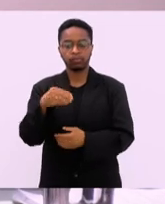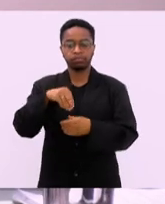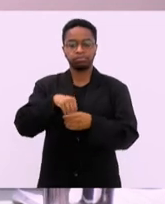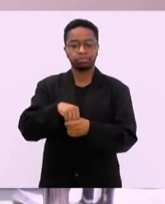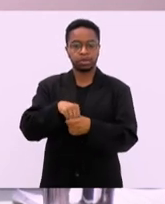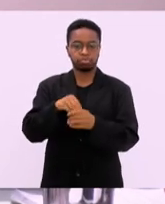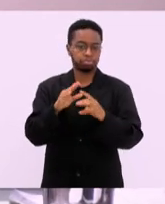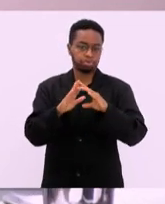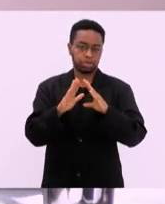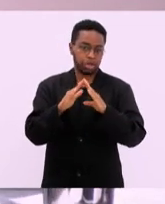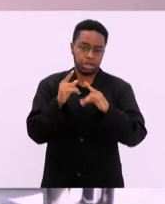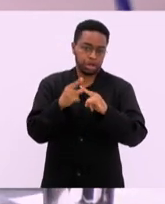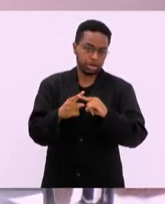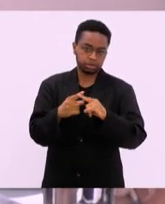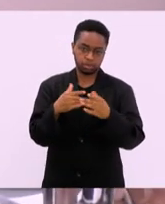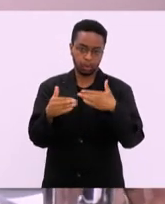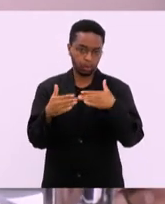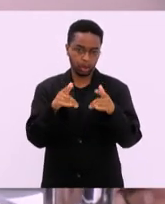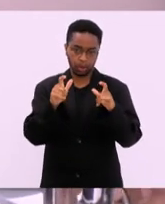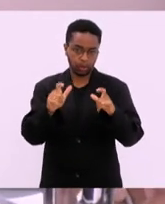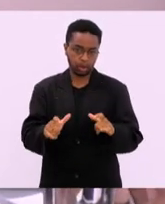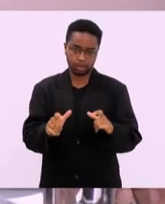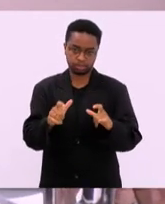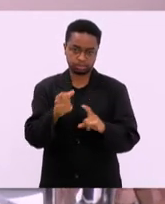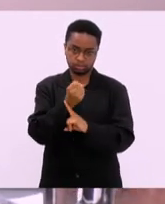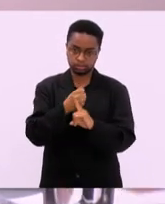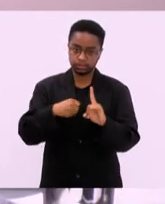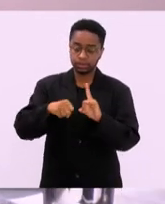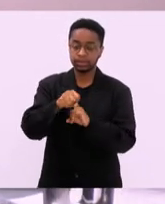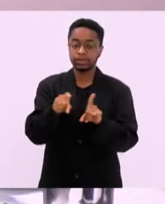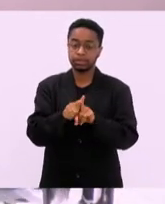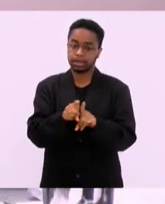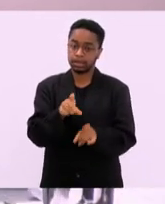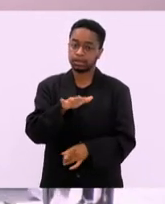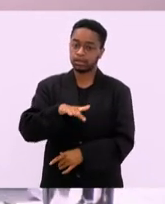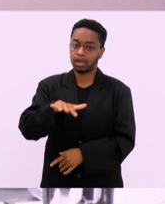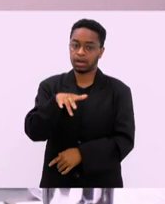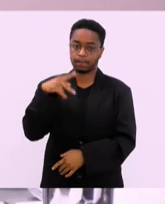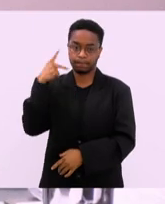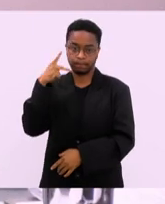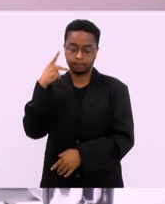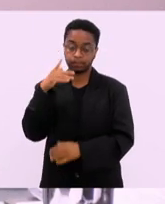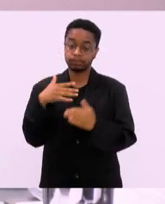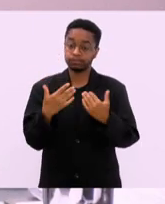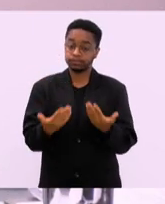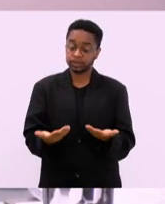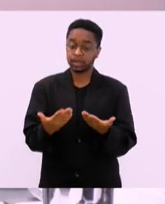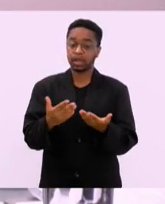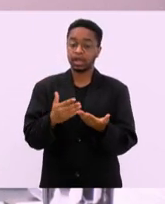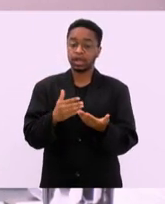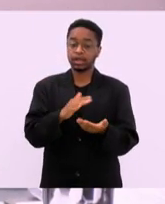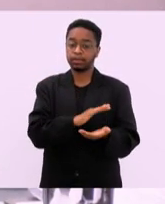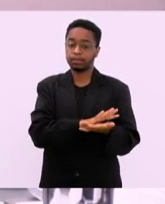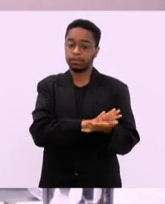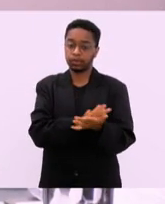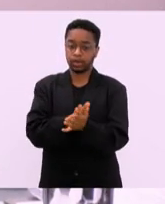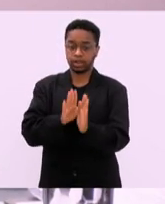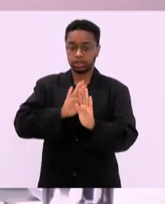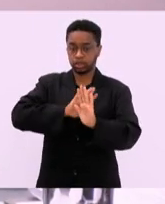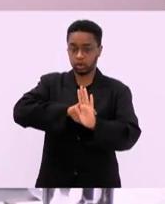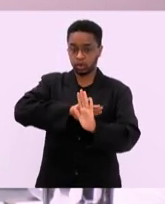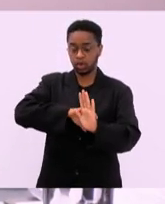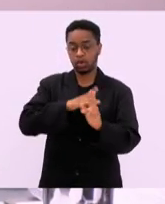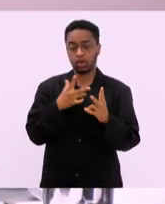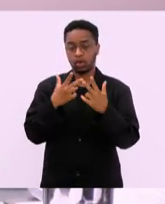de uma igreja, em qualquer lugar da sociedade e na política também. E a intolerância ideológica, da forma como está